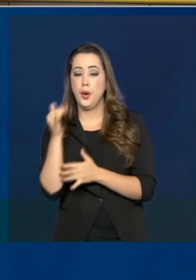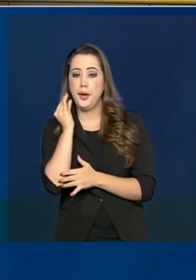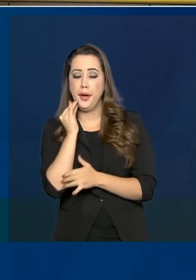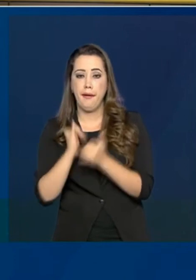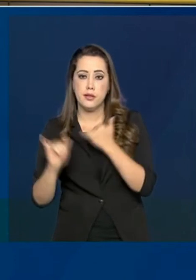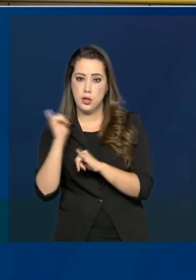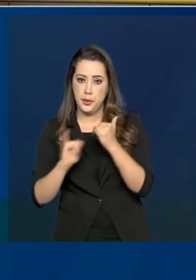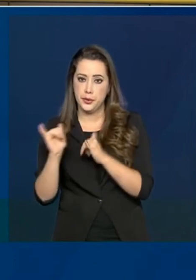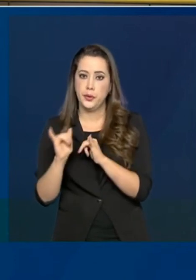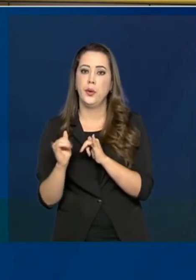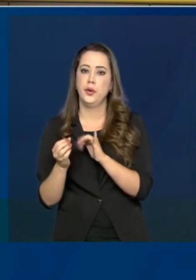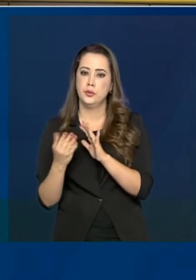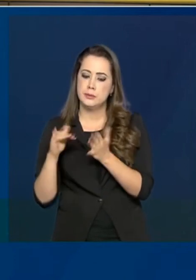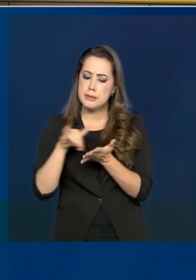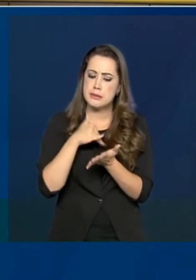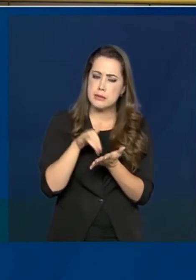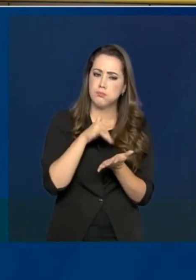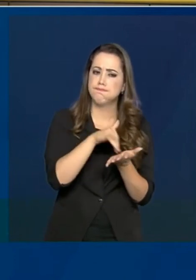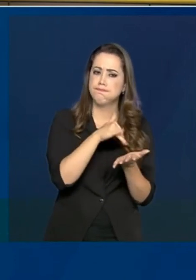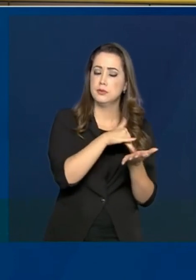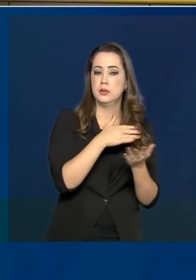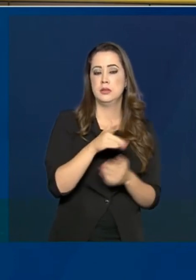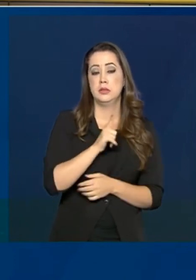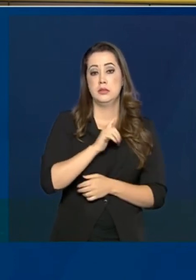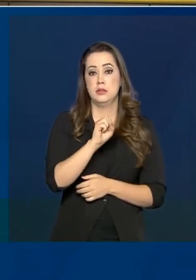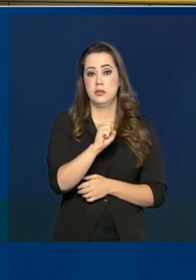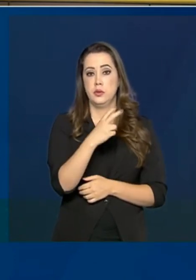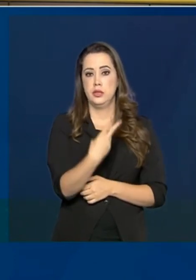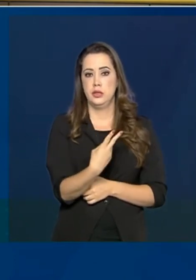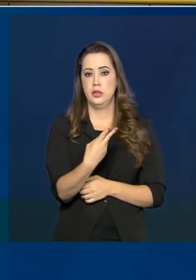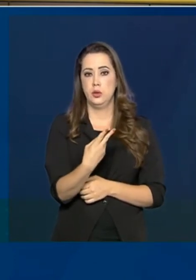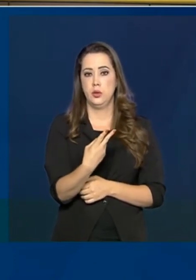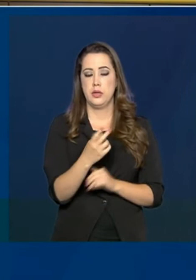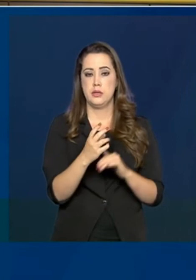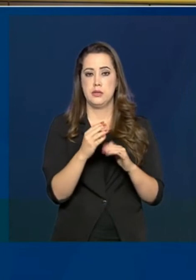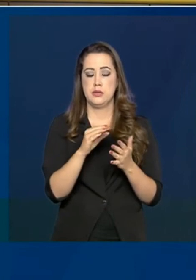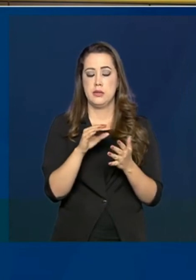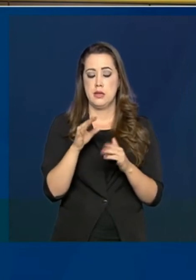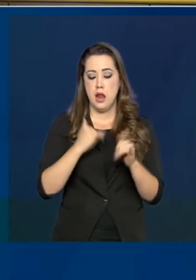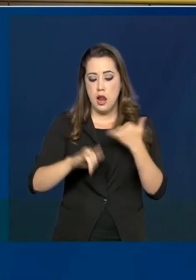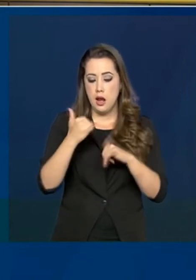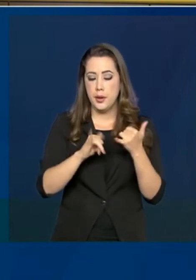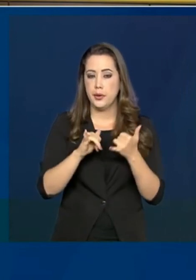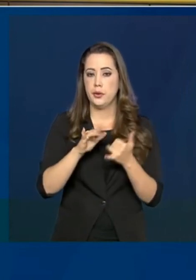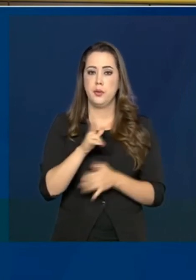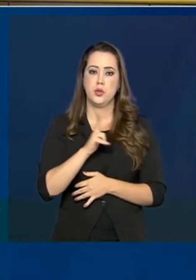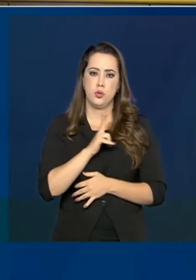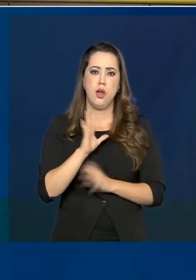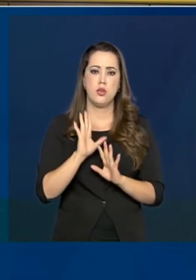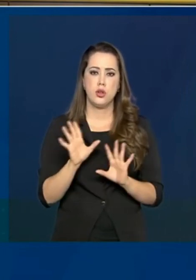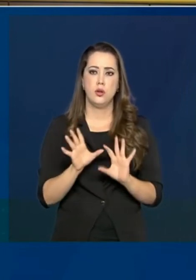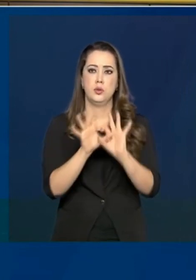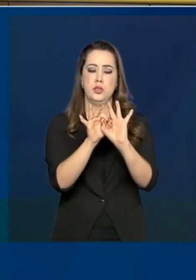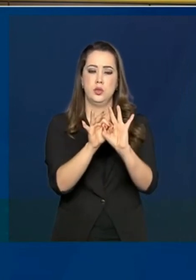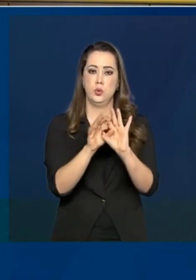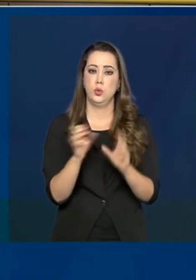vocês terem números em relação a isso, são 82 laboratórios privados já foram integrados dentro da plataforma da